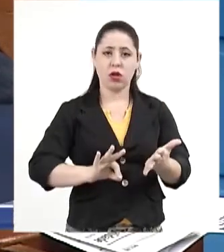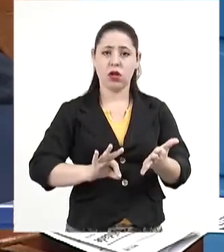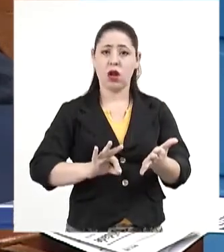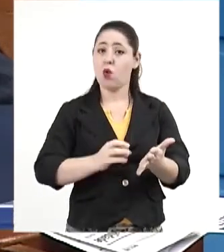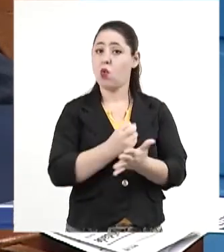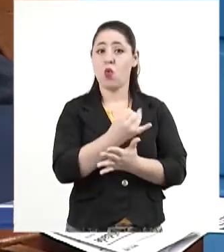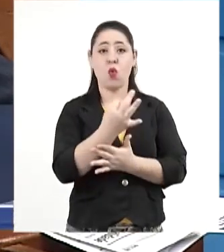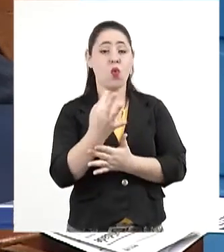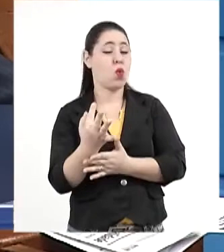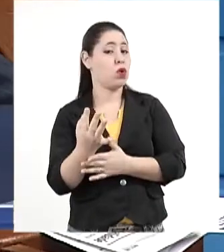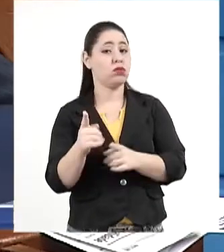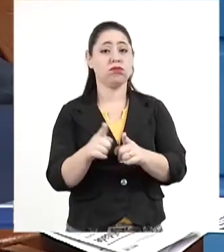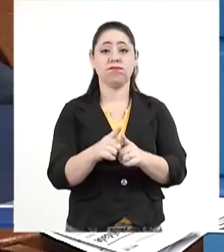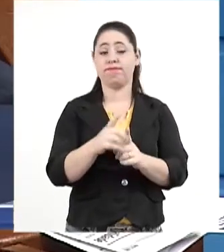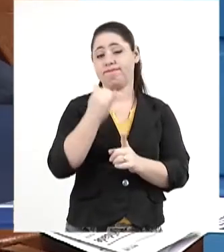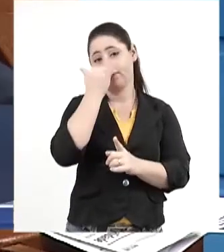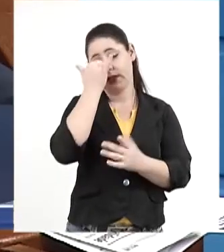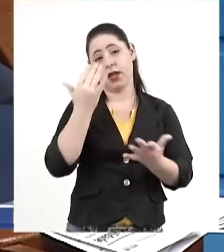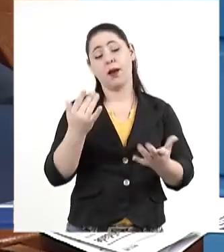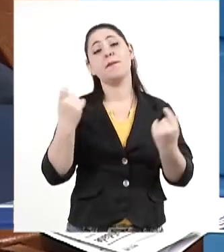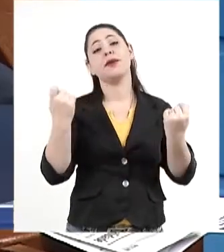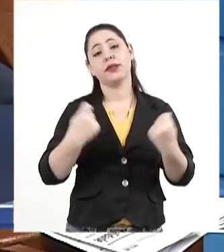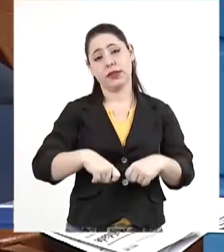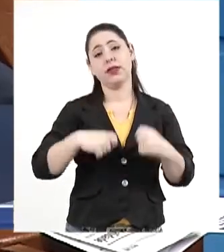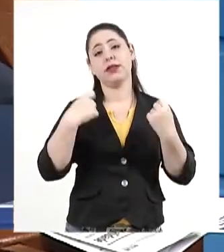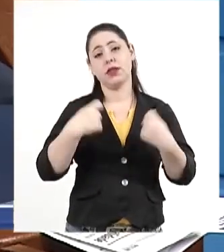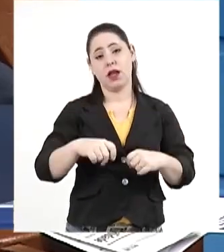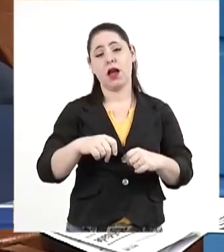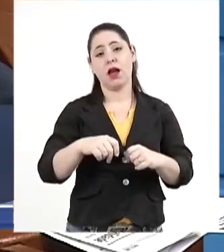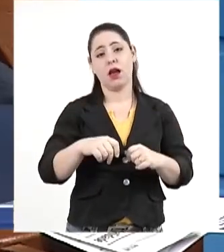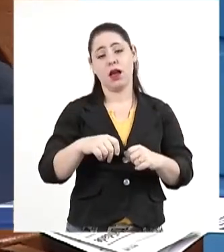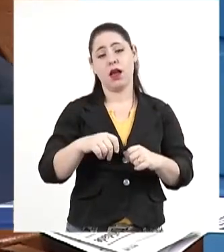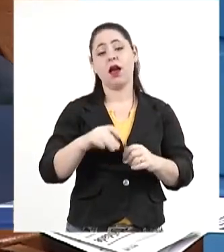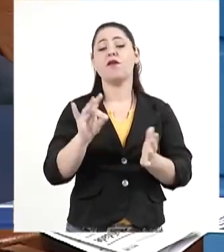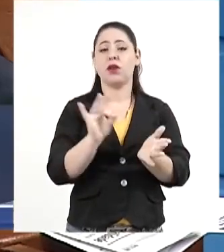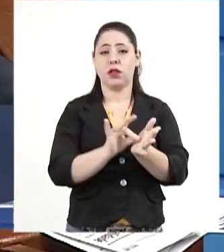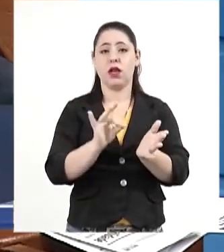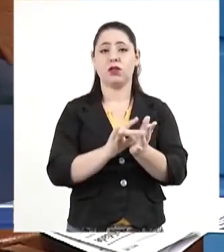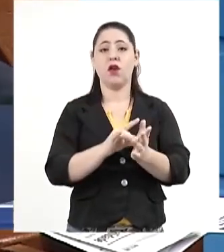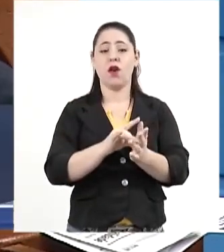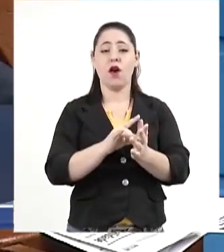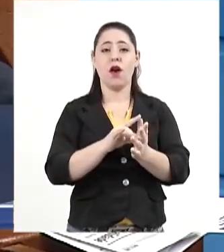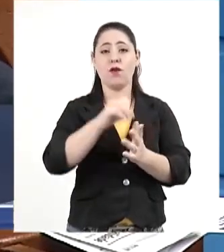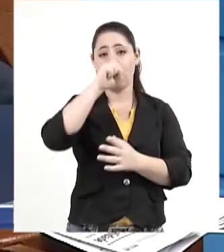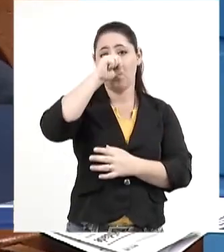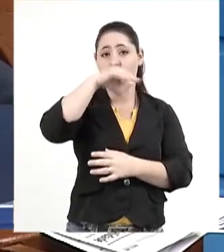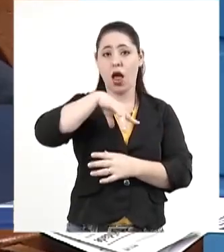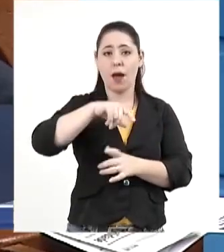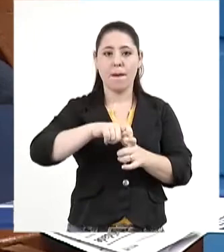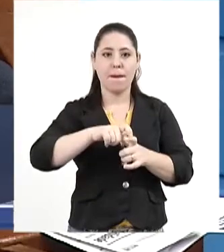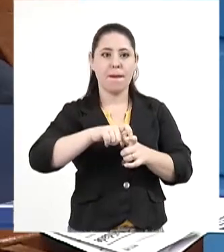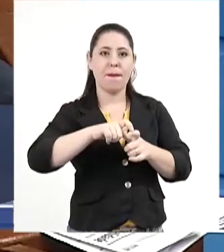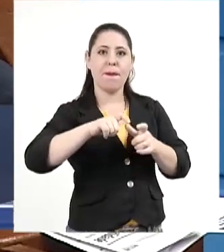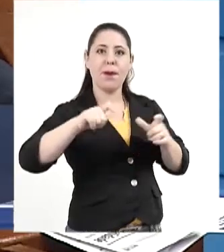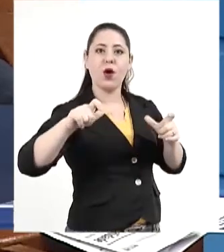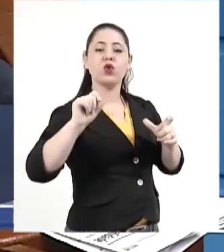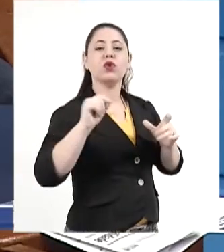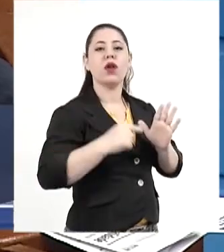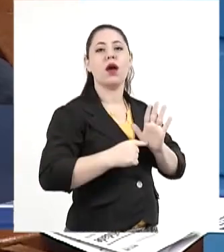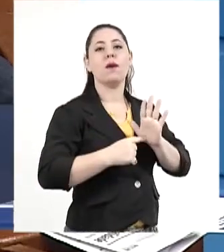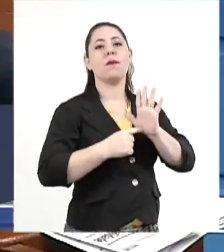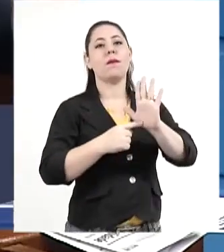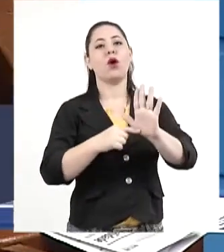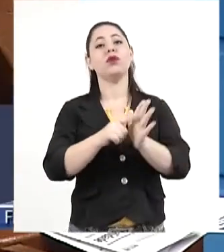são contabilizados. Infelizmente, a gente tem que reconhecer que a violência é maior do que essa que é muitas vezes estampada nos